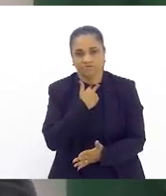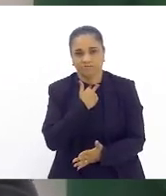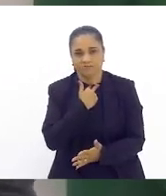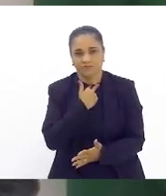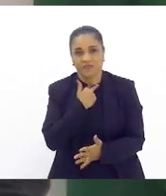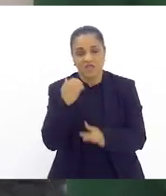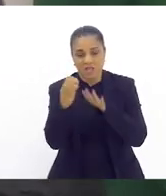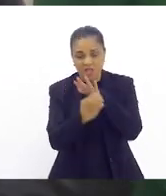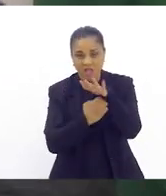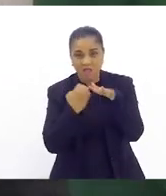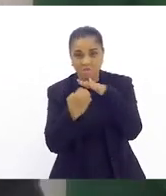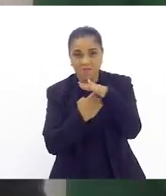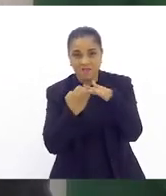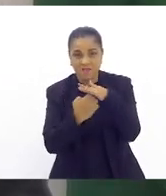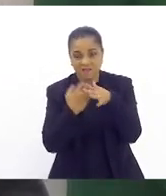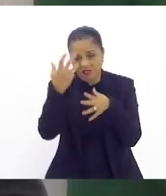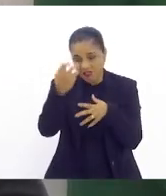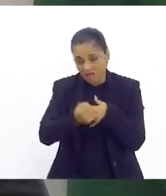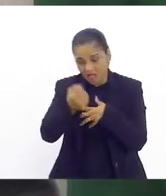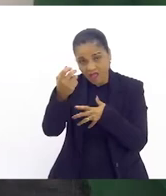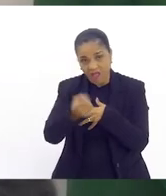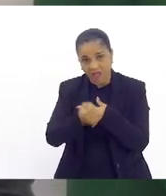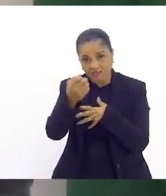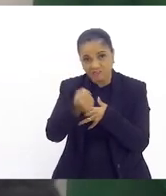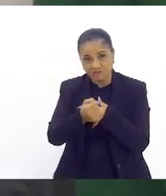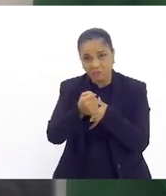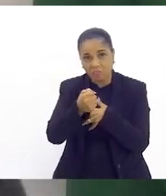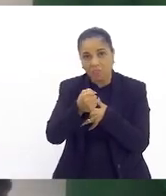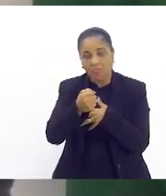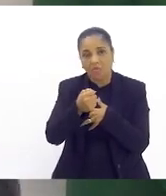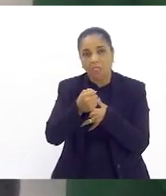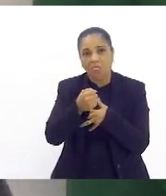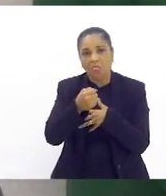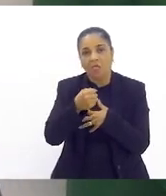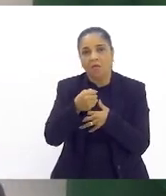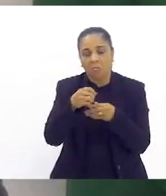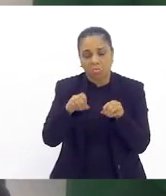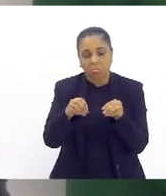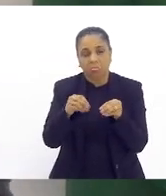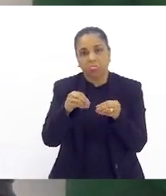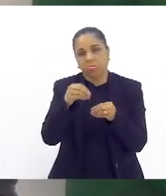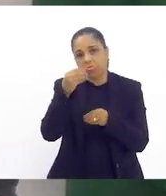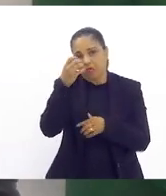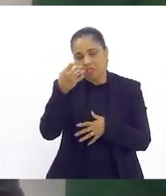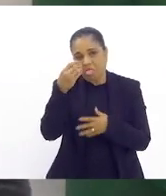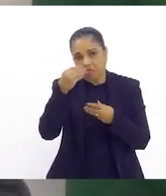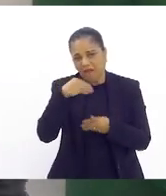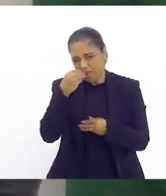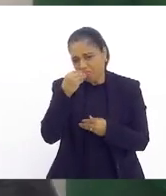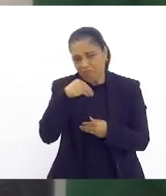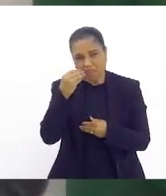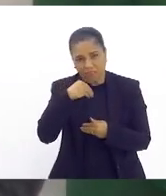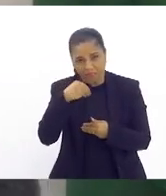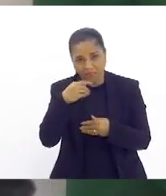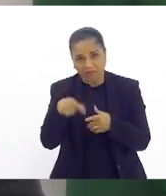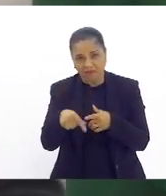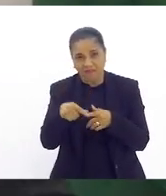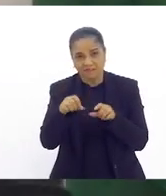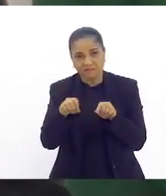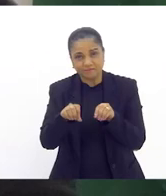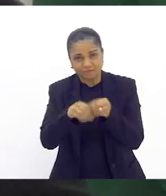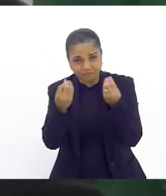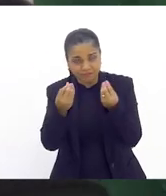tendo seus leites estragados por falta de energia elétrica até quando vamos ficar aqui